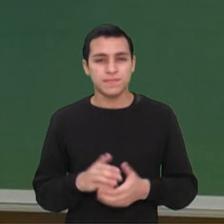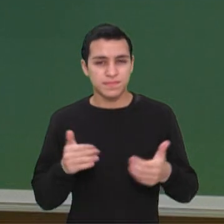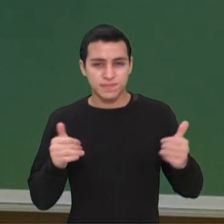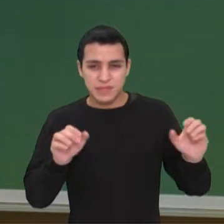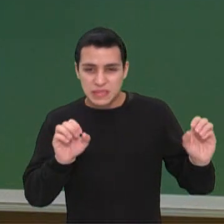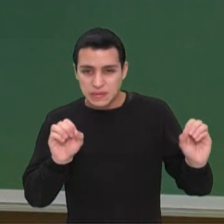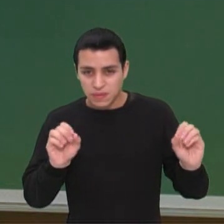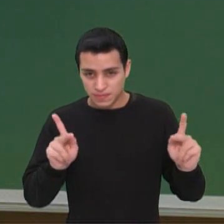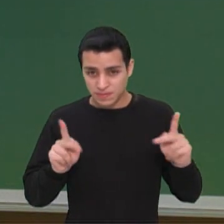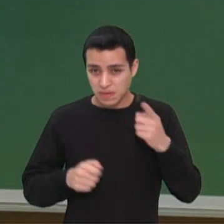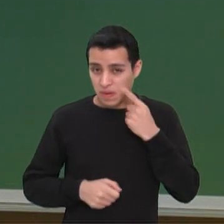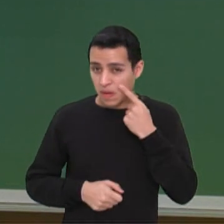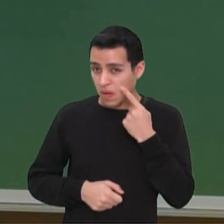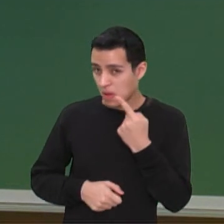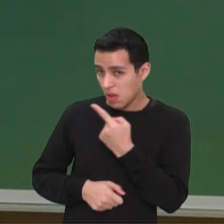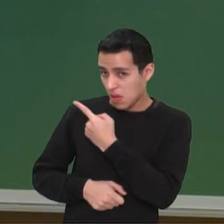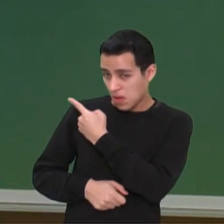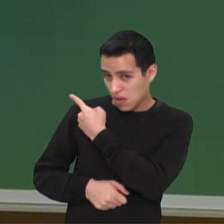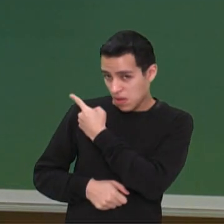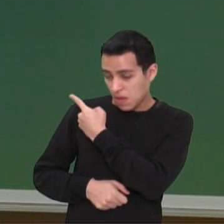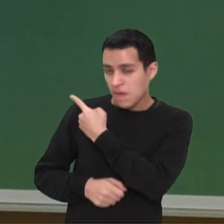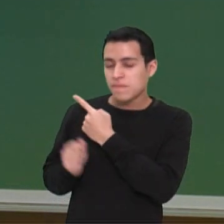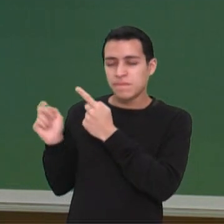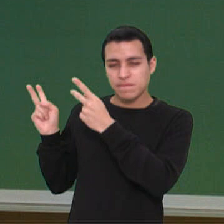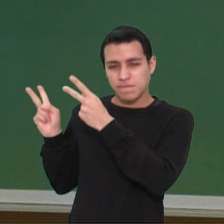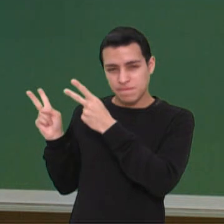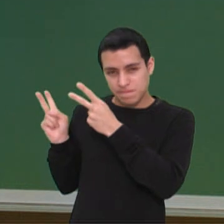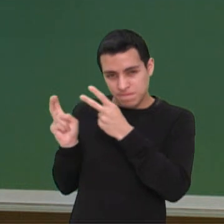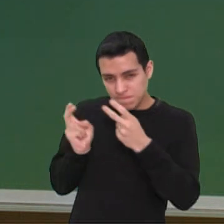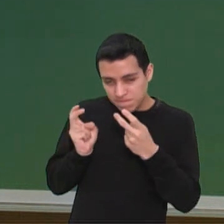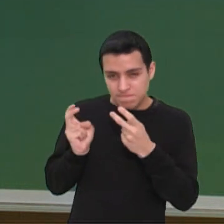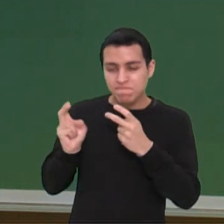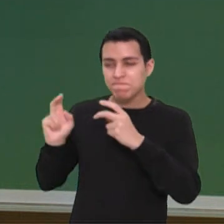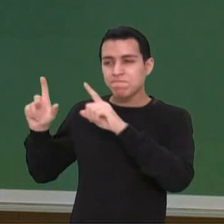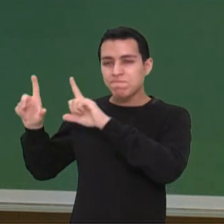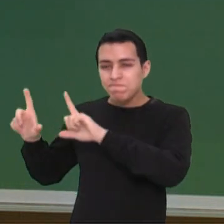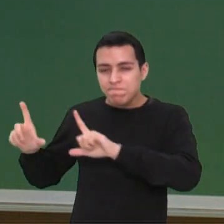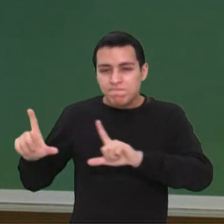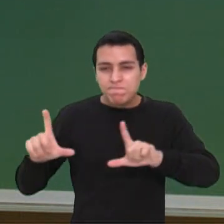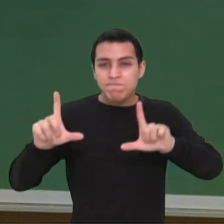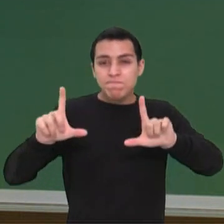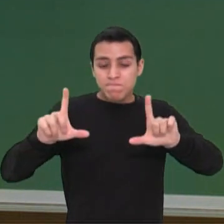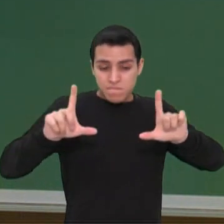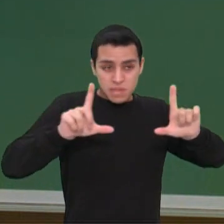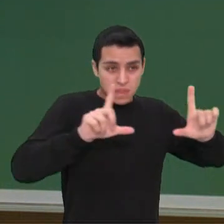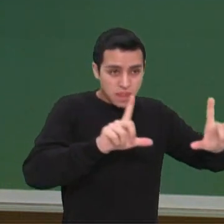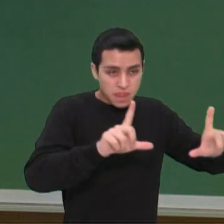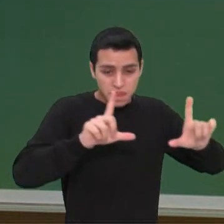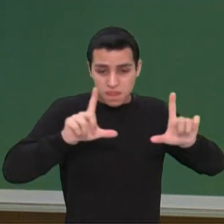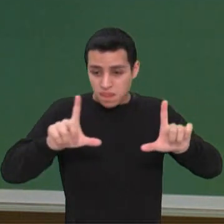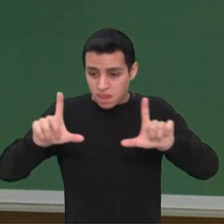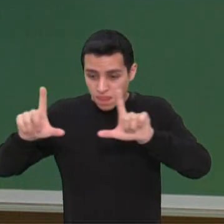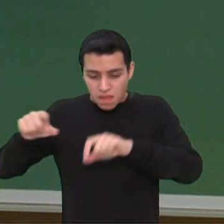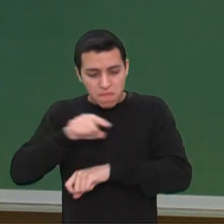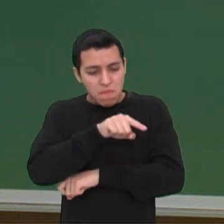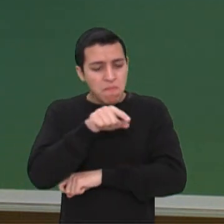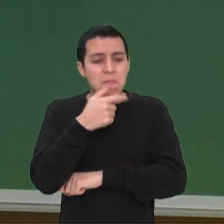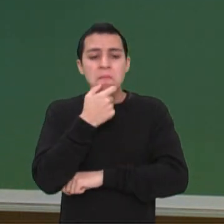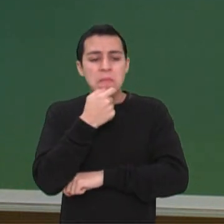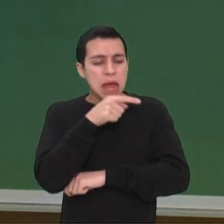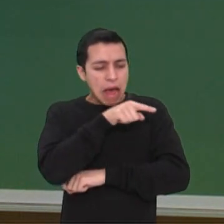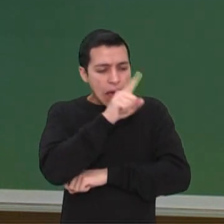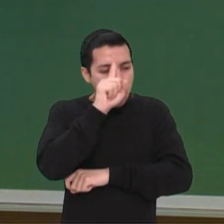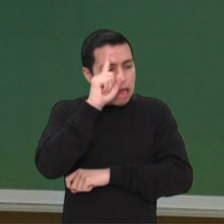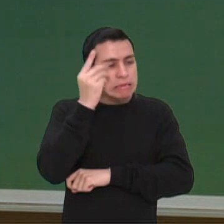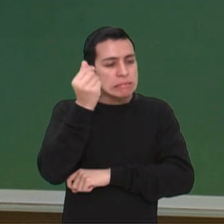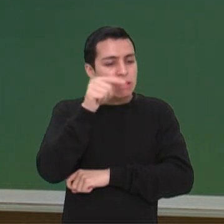Ok, guys, observem aqui. Então, como eu disse para vocês, os 3 quadrinhos, eles trazem uma ideia para cada um